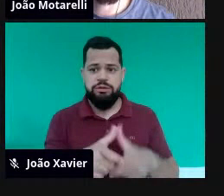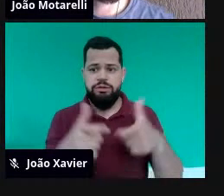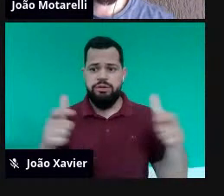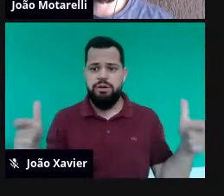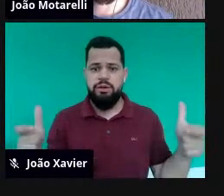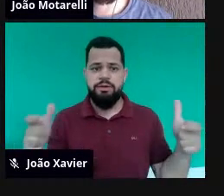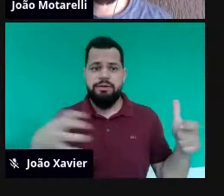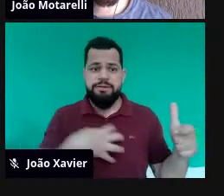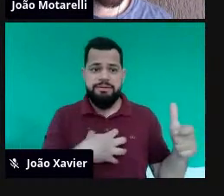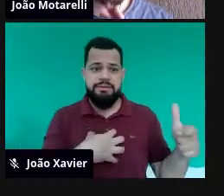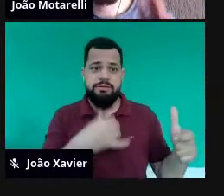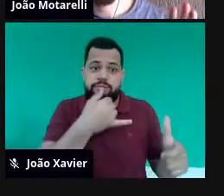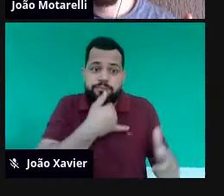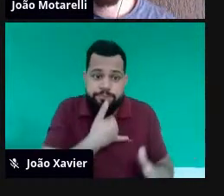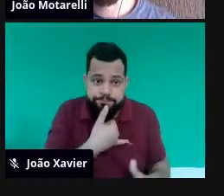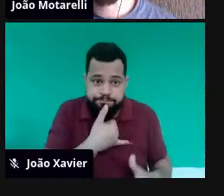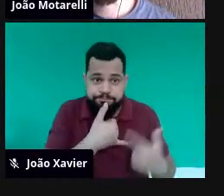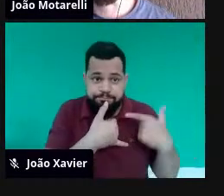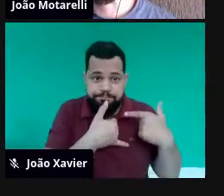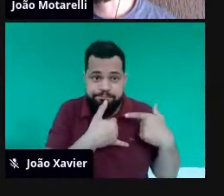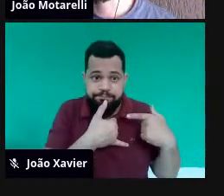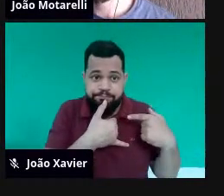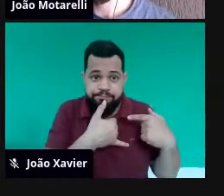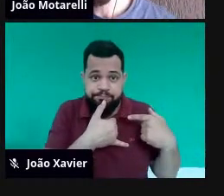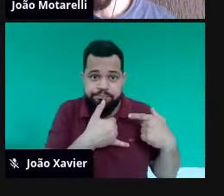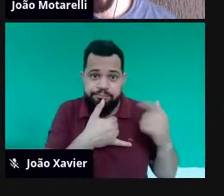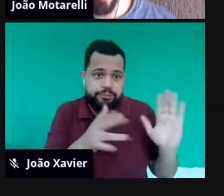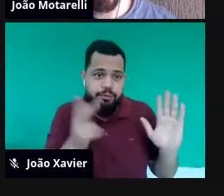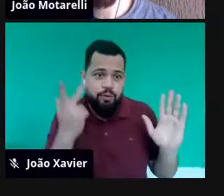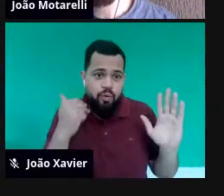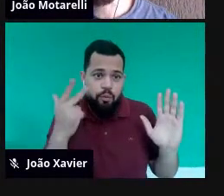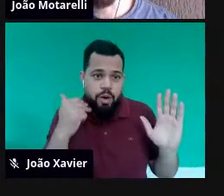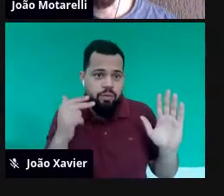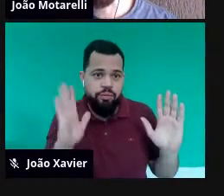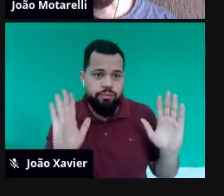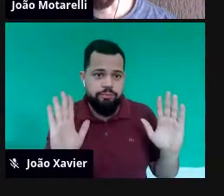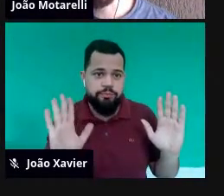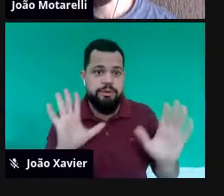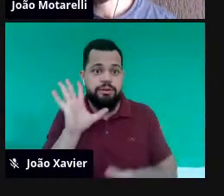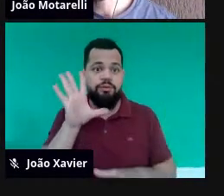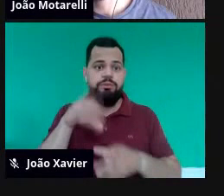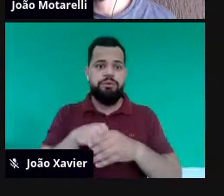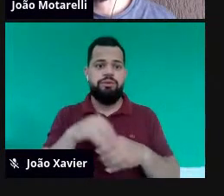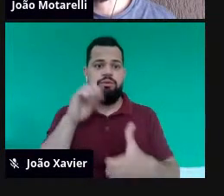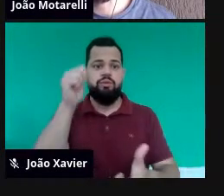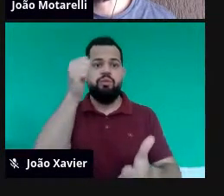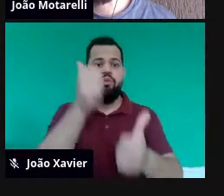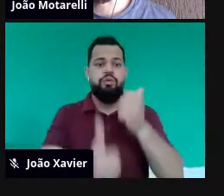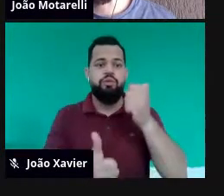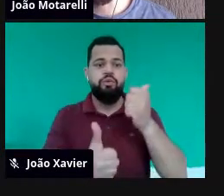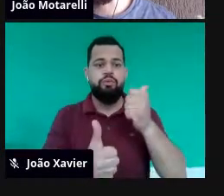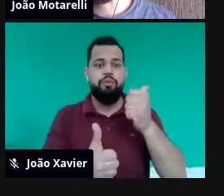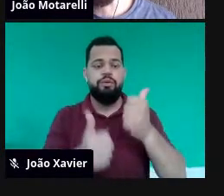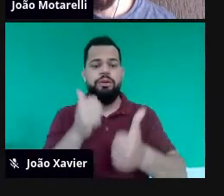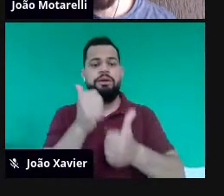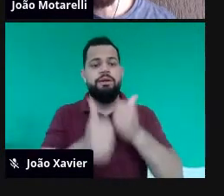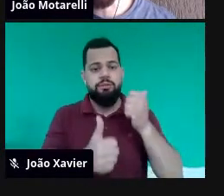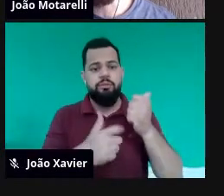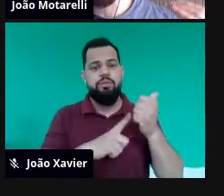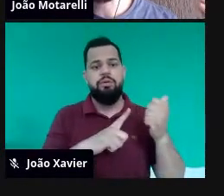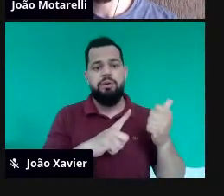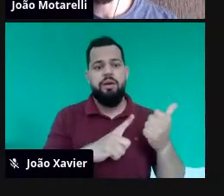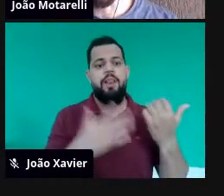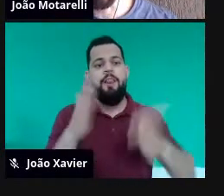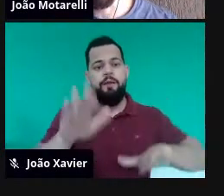autoestima, isso já é clássico de qualquer transtorno. Dentro do esporte, né, ter esportes dependentes do